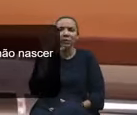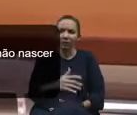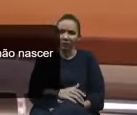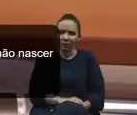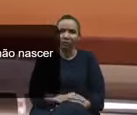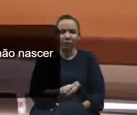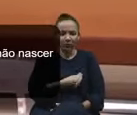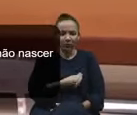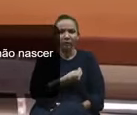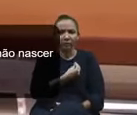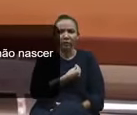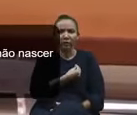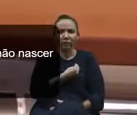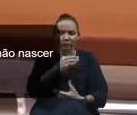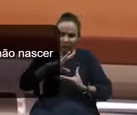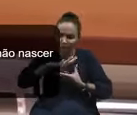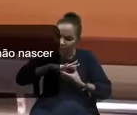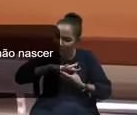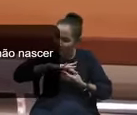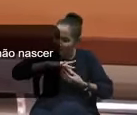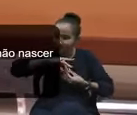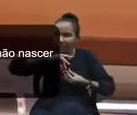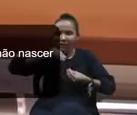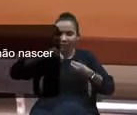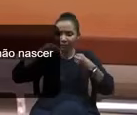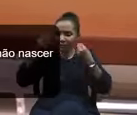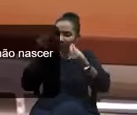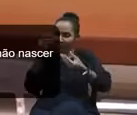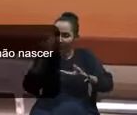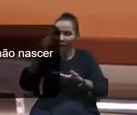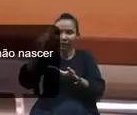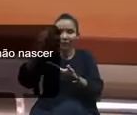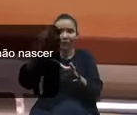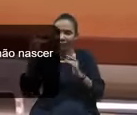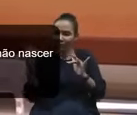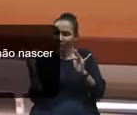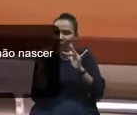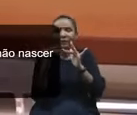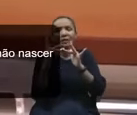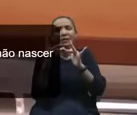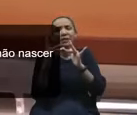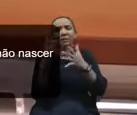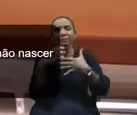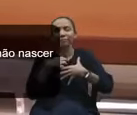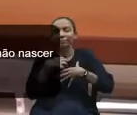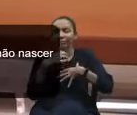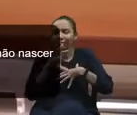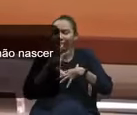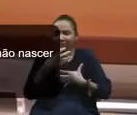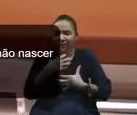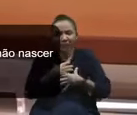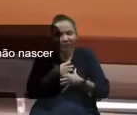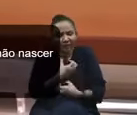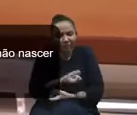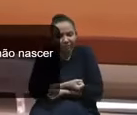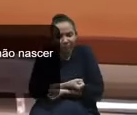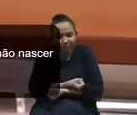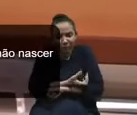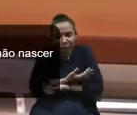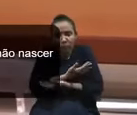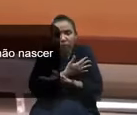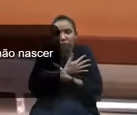no mundo espiritual e é natural para ele eu vou mostrar só um que tava no nível espiritual irmão o nível